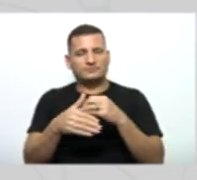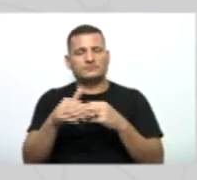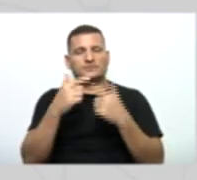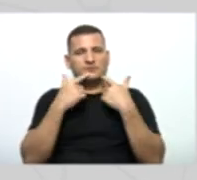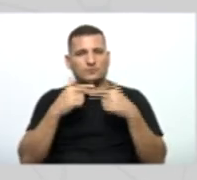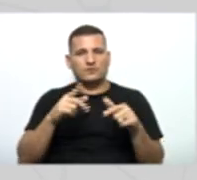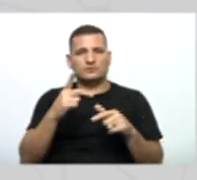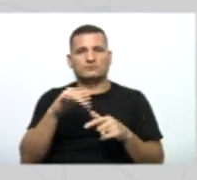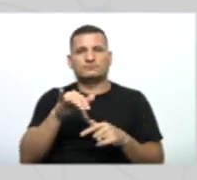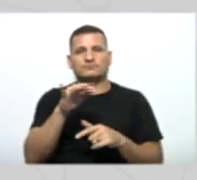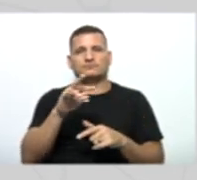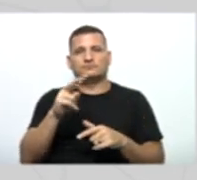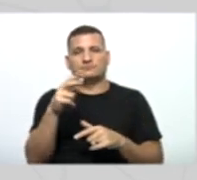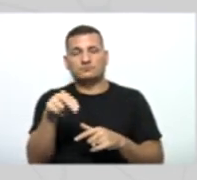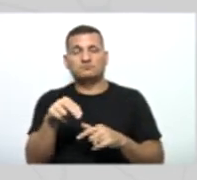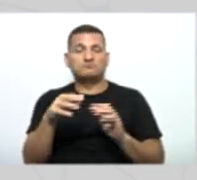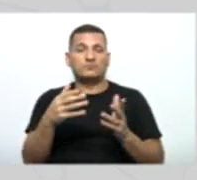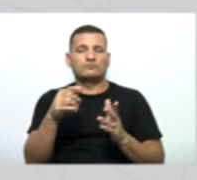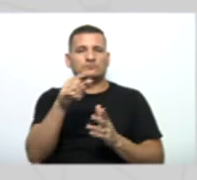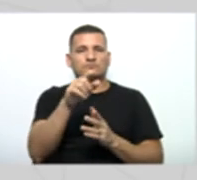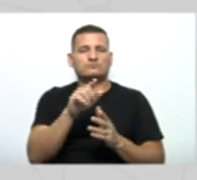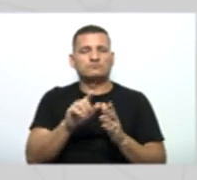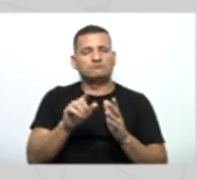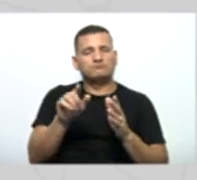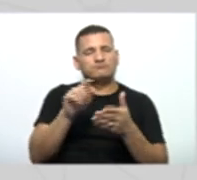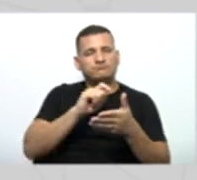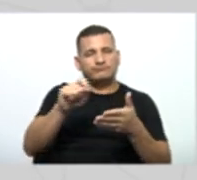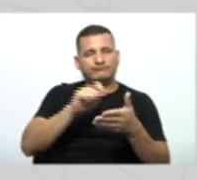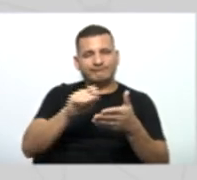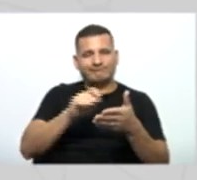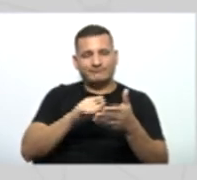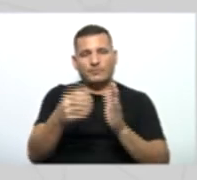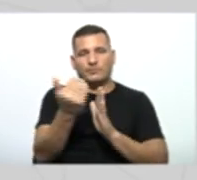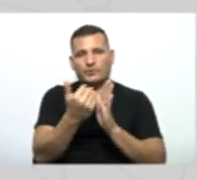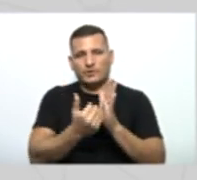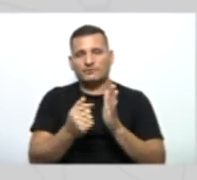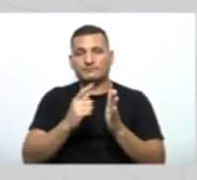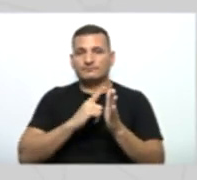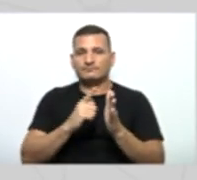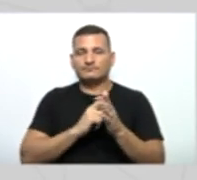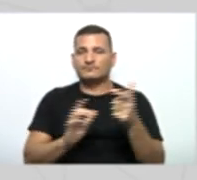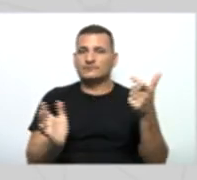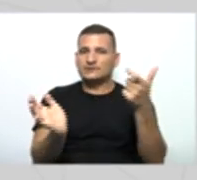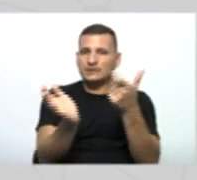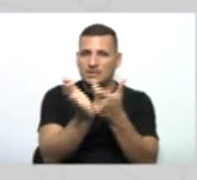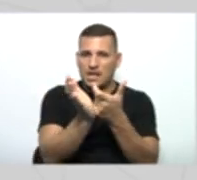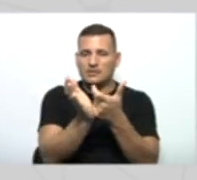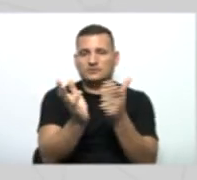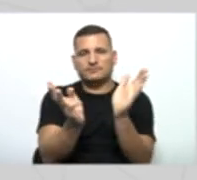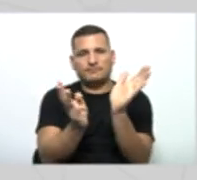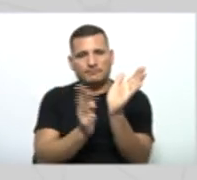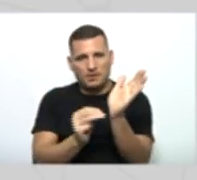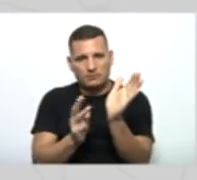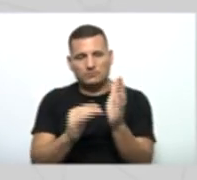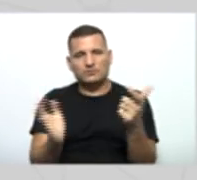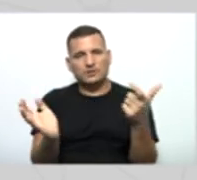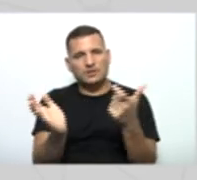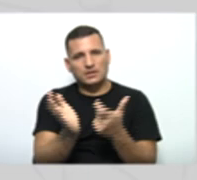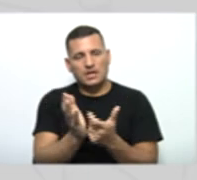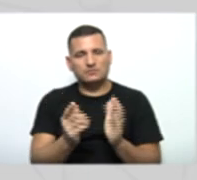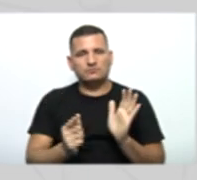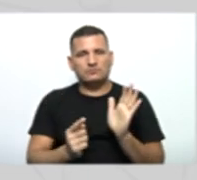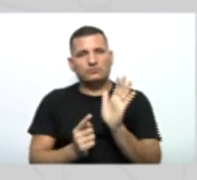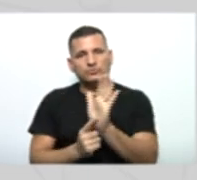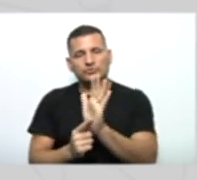partir disso, crie um programa que possui uma classe com métodos de classe para mostrar os atributos públicos e outro para mostrar